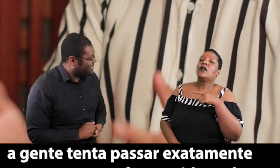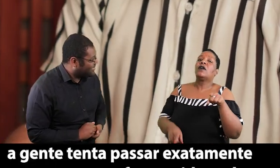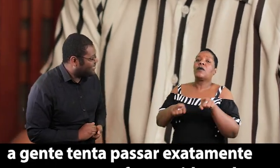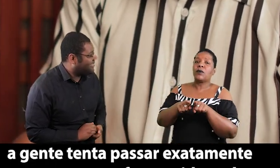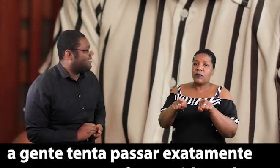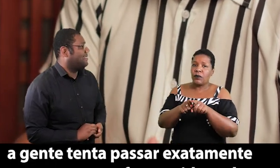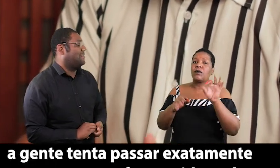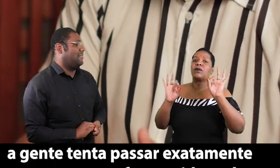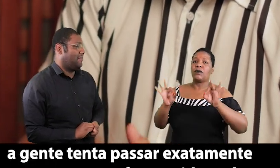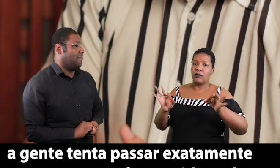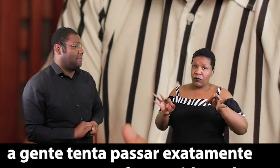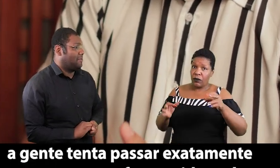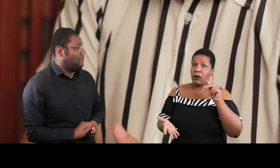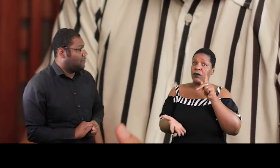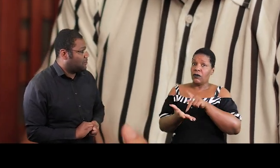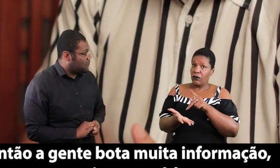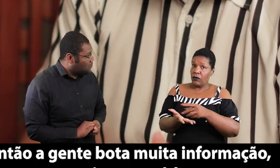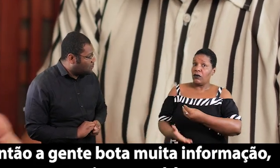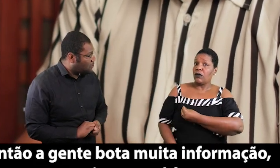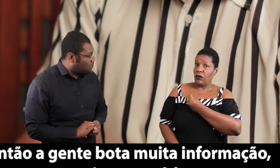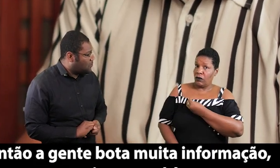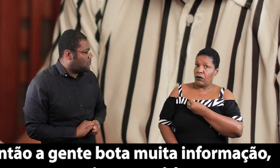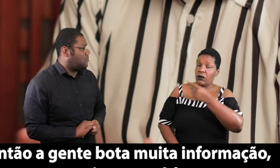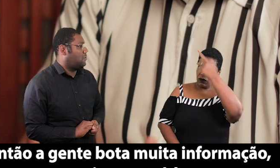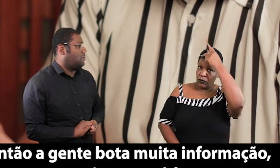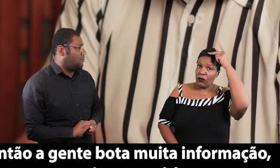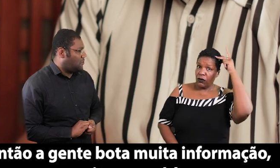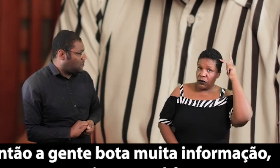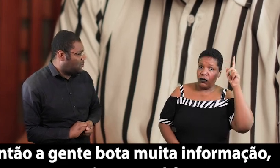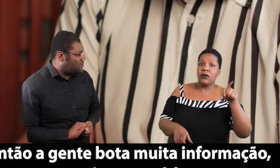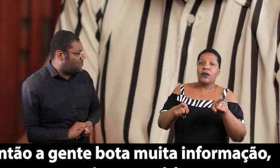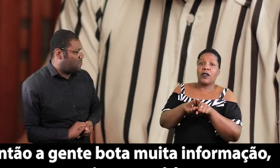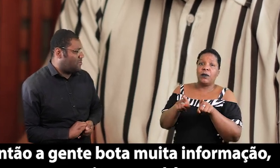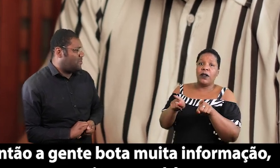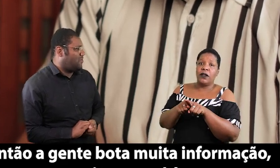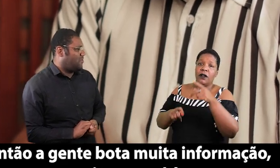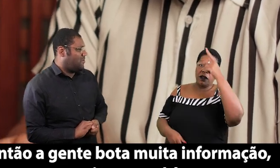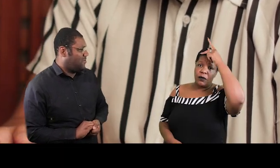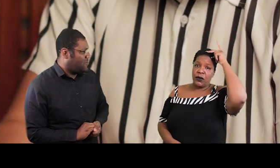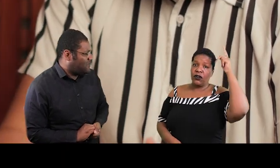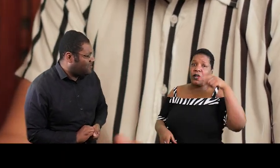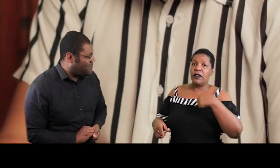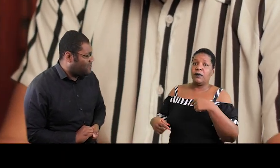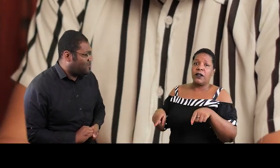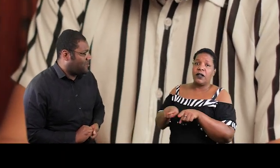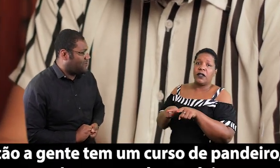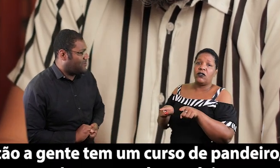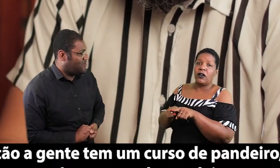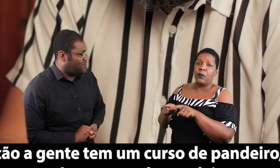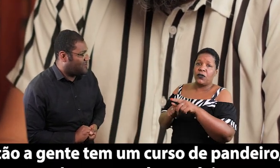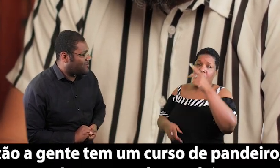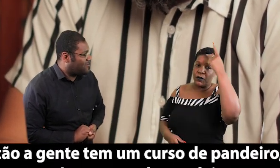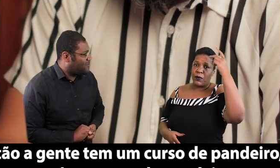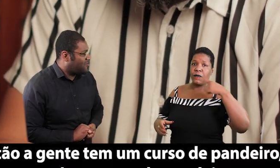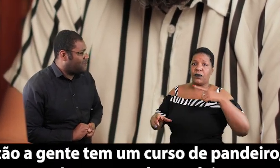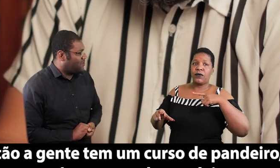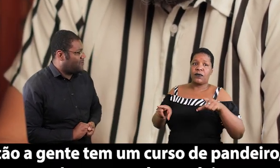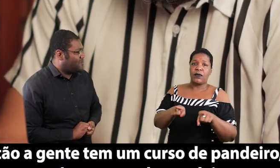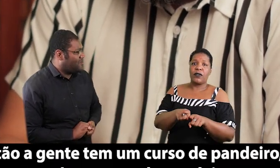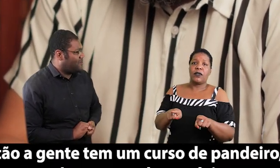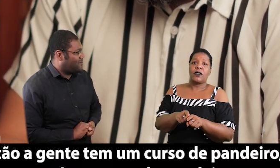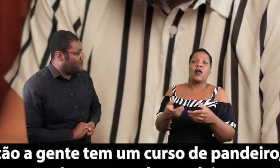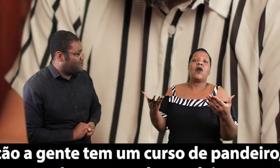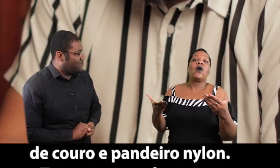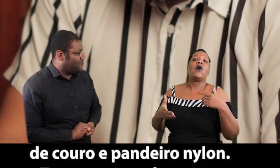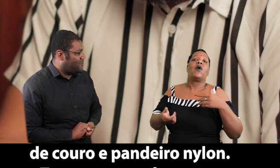passar exatamente o que a gente faz na vida real. Então a gente bota muita informação, muito conteúdo. Então a gente tem um curso de pandeiro, que é um